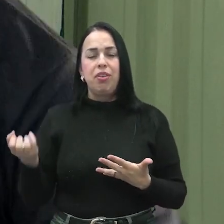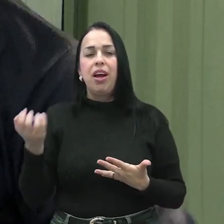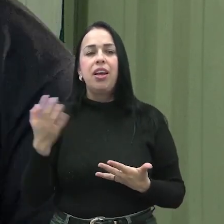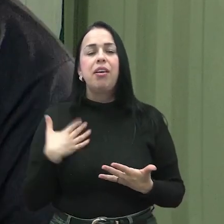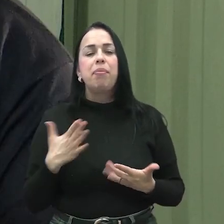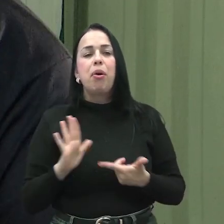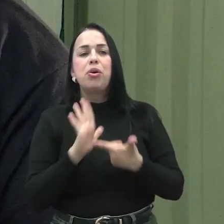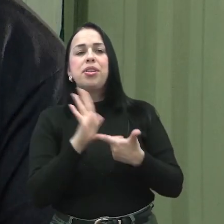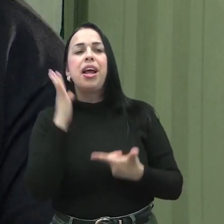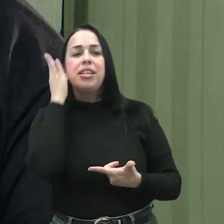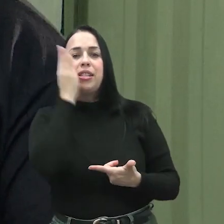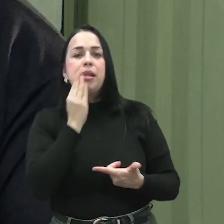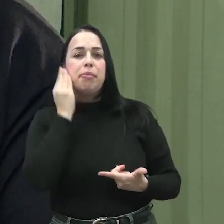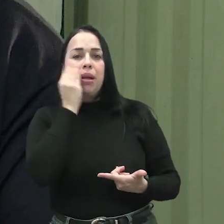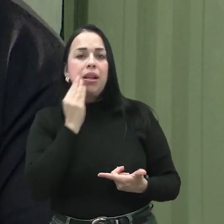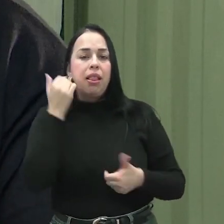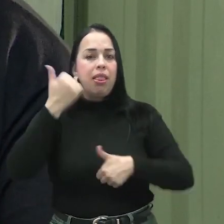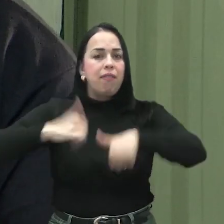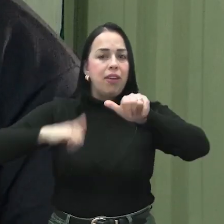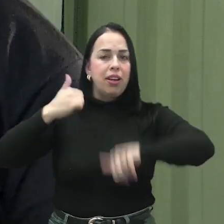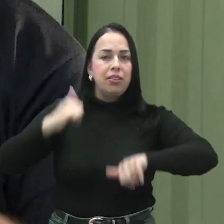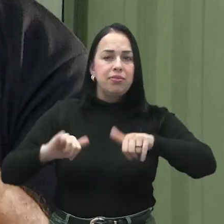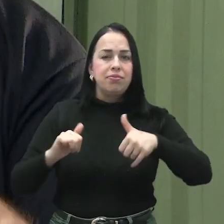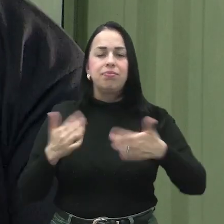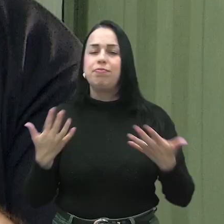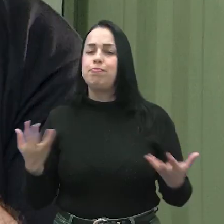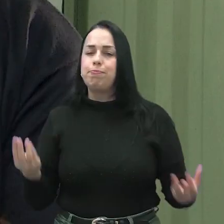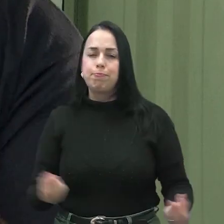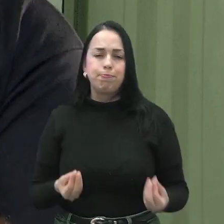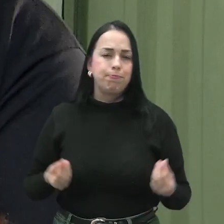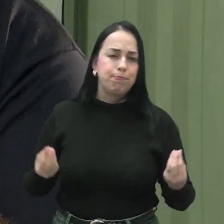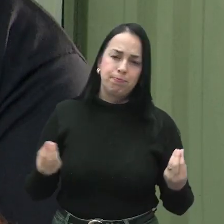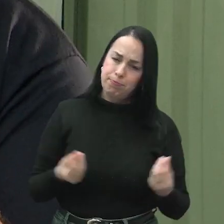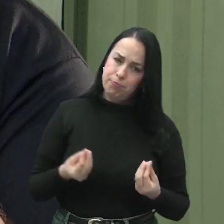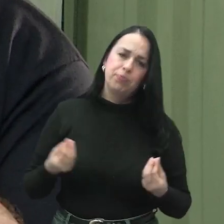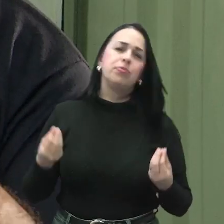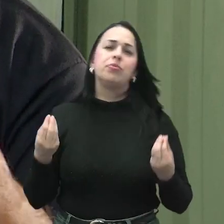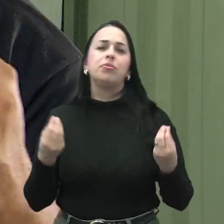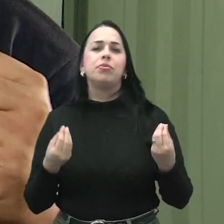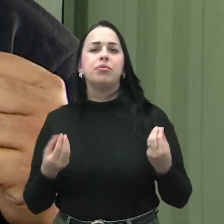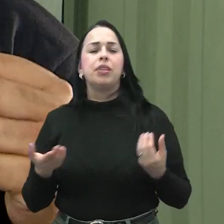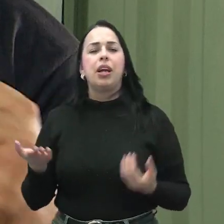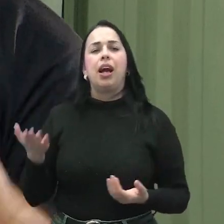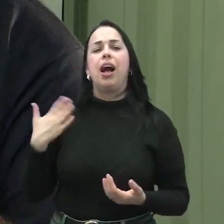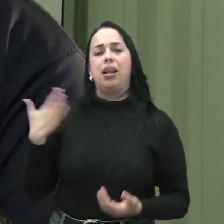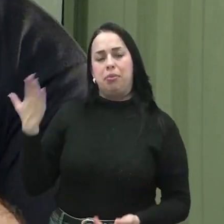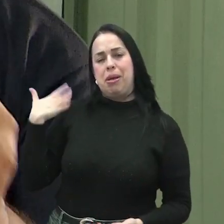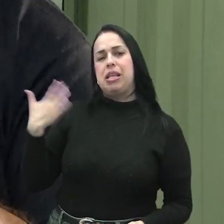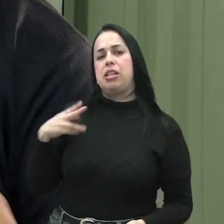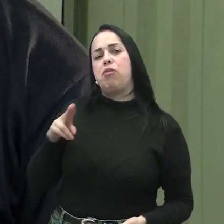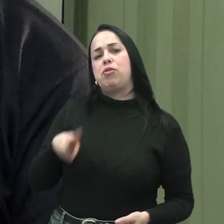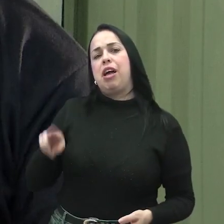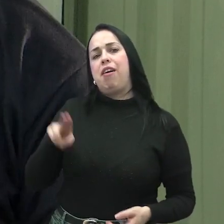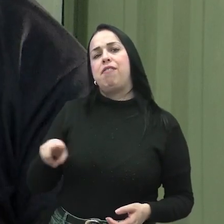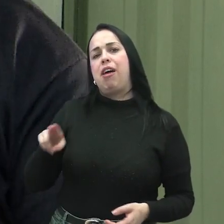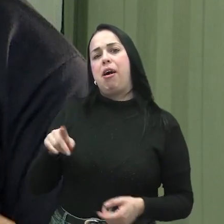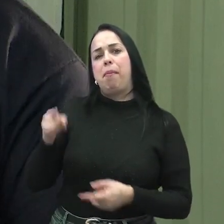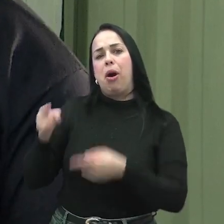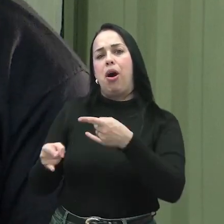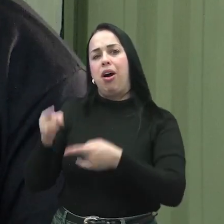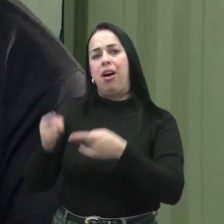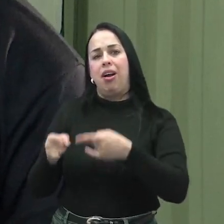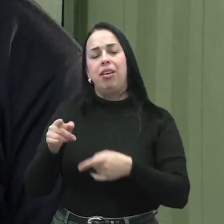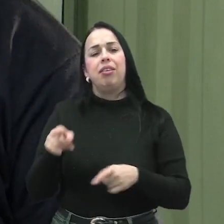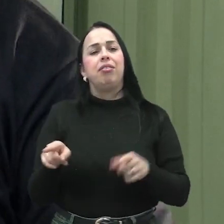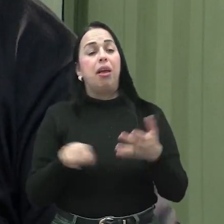que vai conseguir fazer um experimento ou fazer alguma coisa que normalmente teria que ter uma máquina mais especial para fazer isso